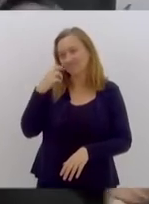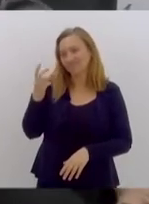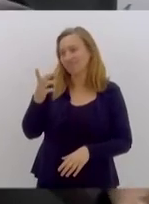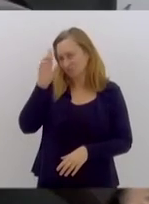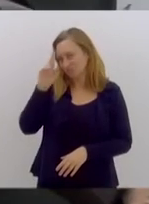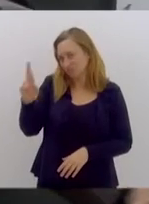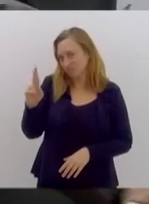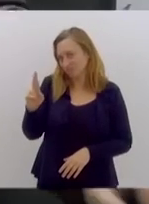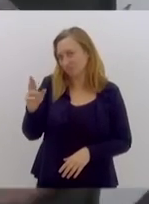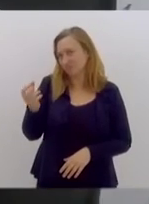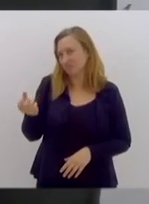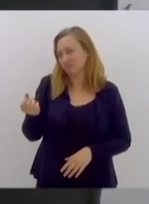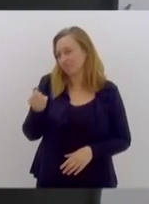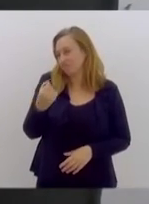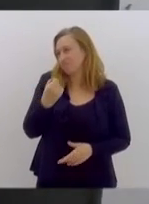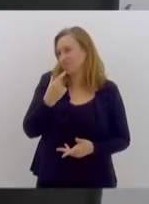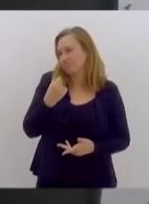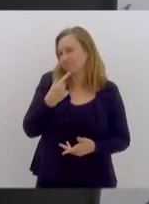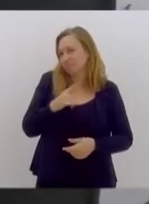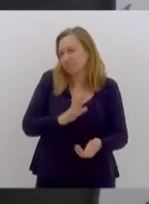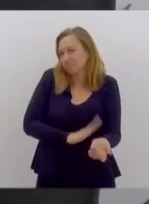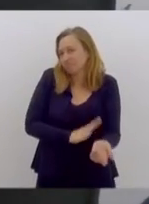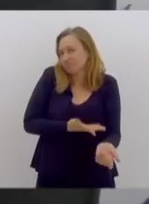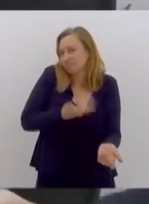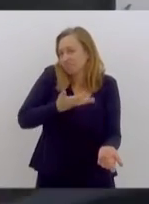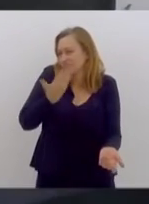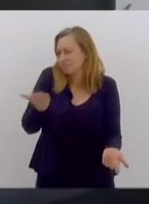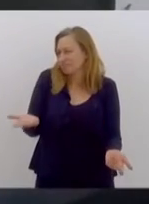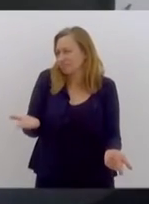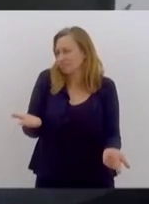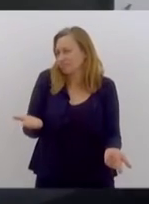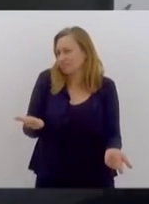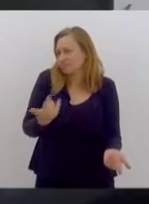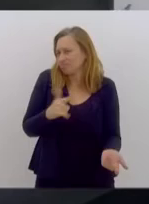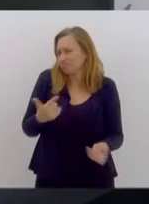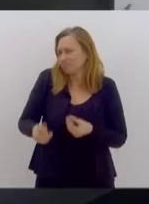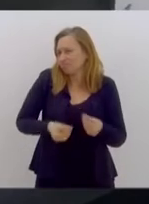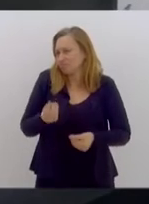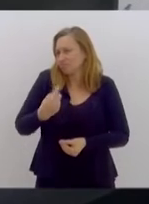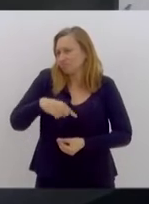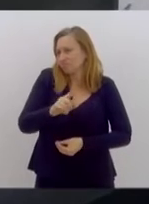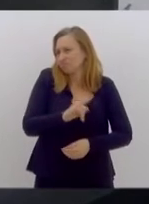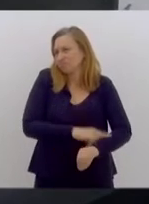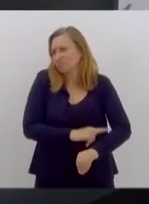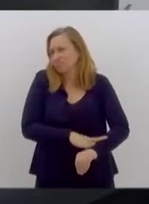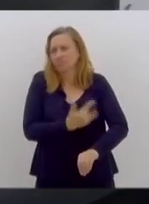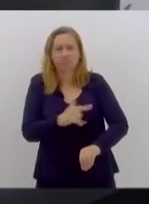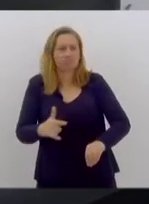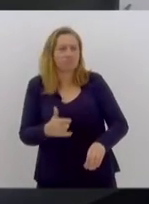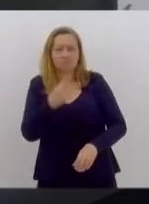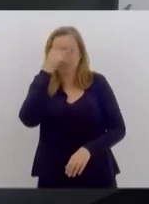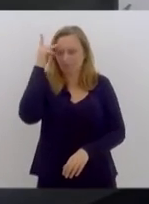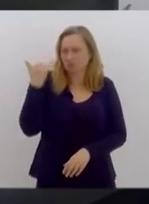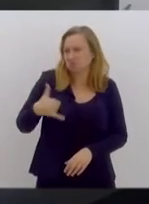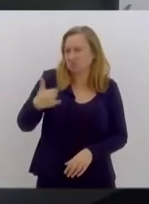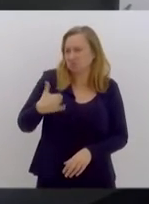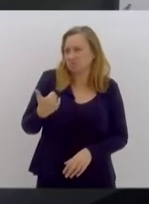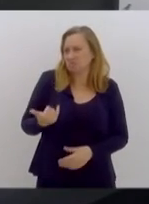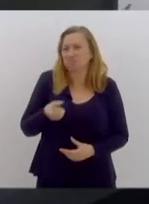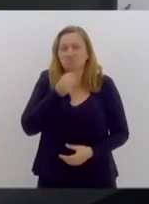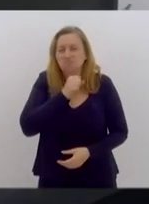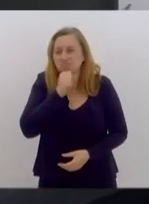porque ela tem problema de pressão alta chega na estação Vai no banheiro uma pessoa de idade também tem pedido em